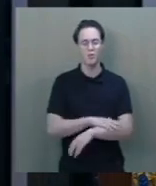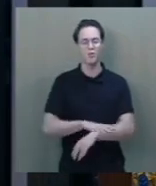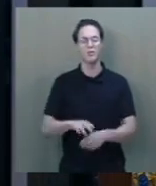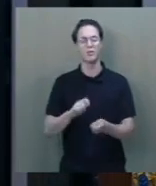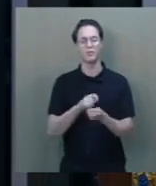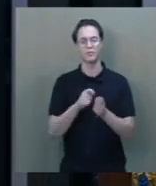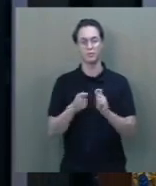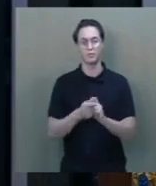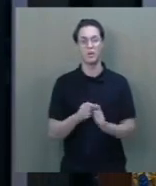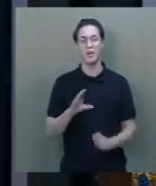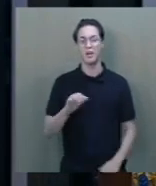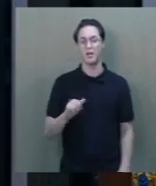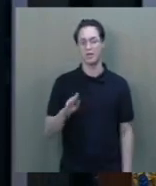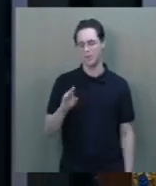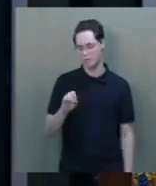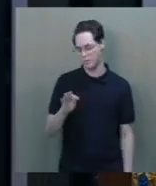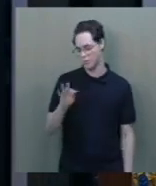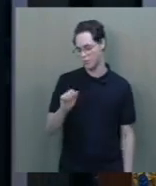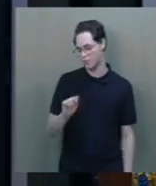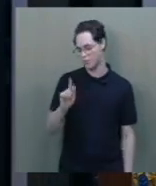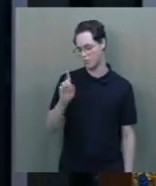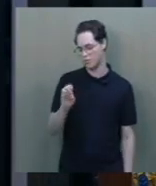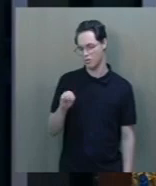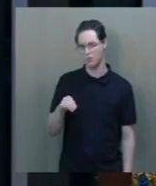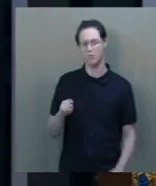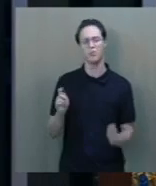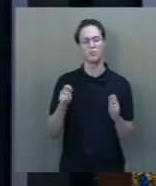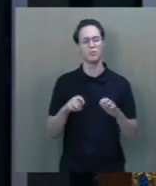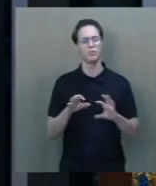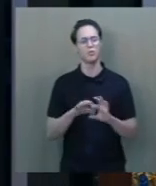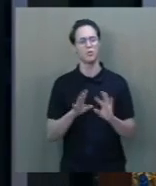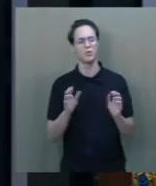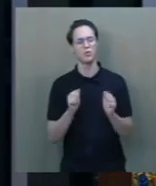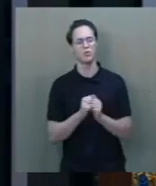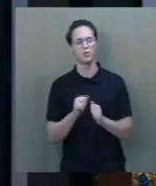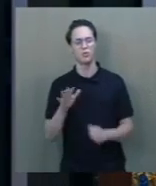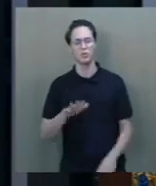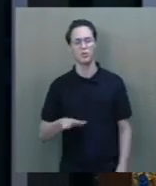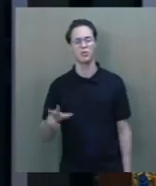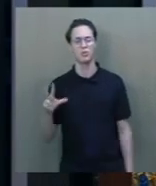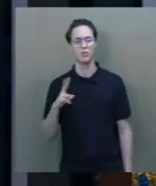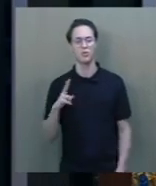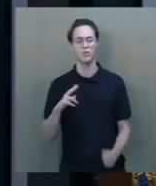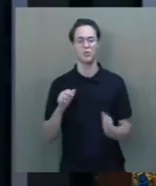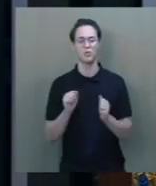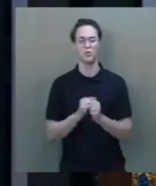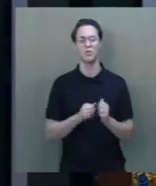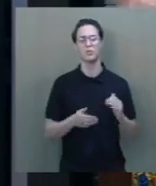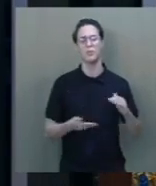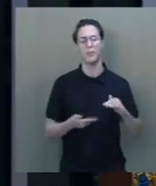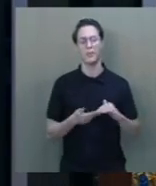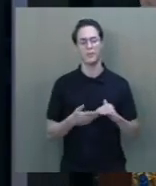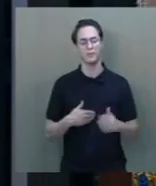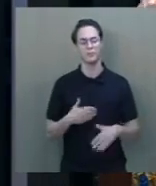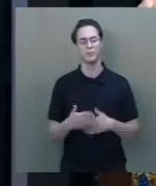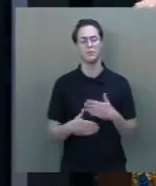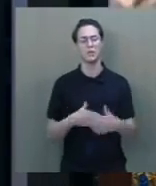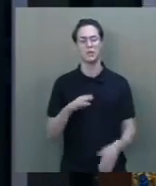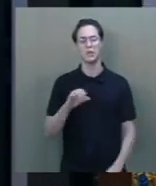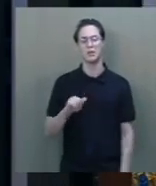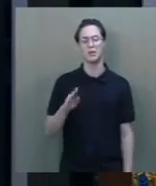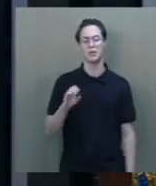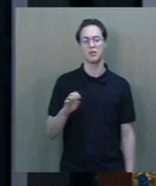a cabotagem pudesse, de fato, com a ajuda do setor privado brasileiro e do Congresso Nacional, fazer com que a